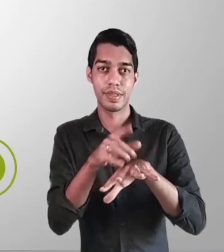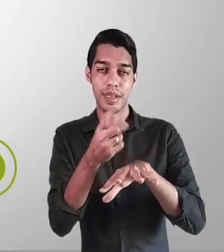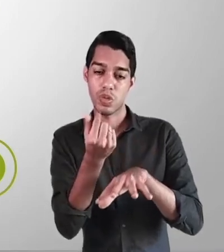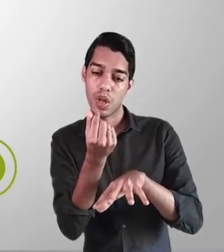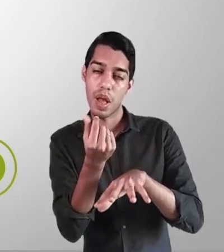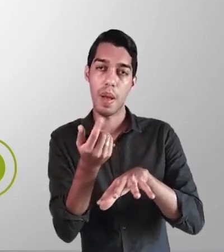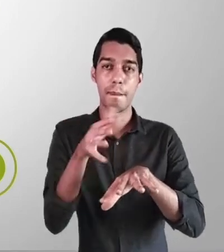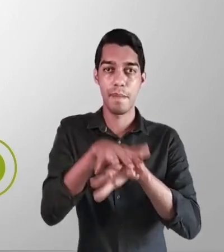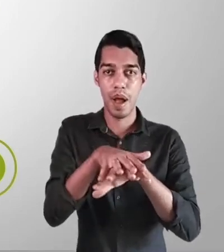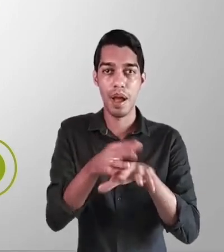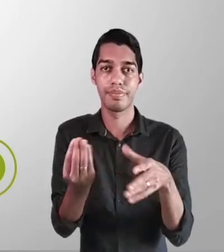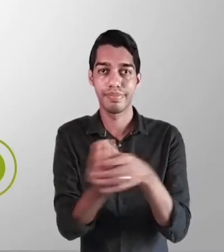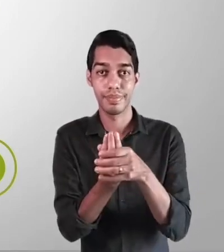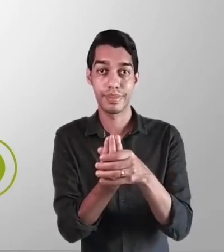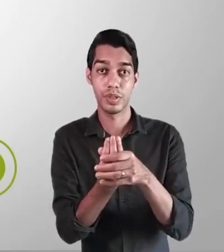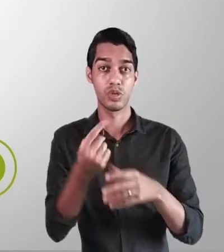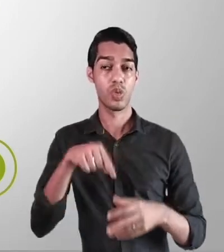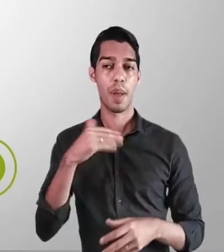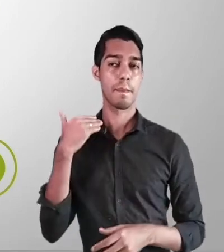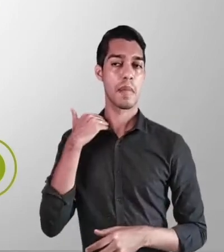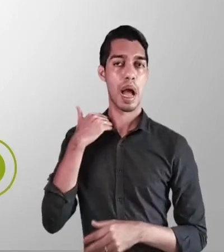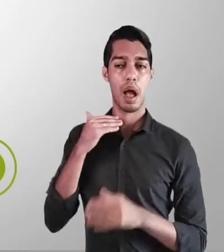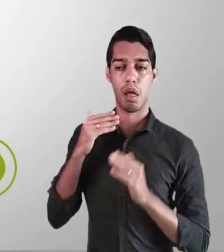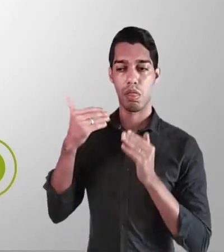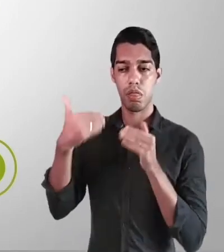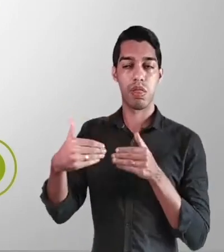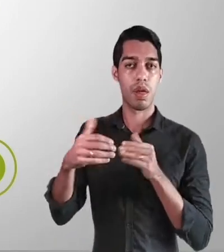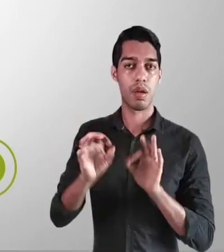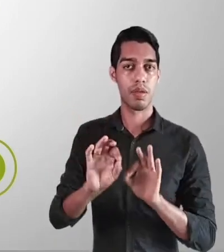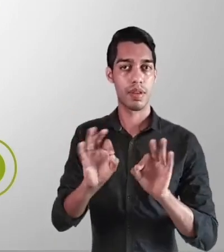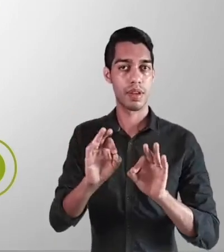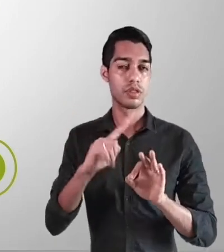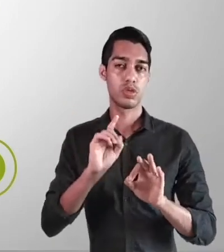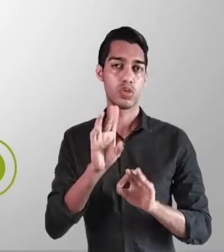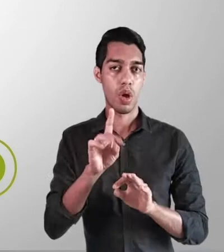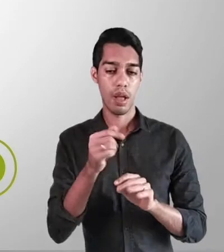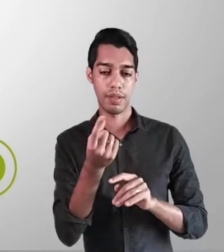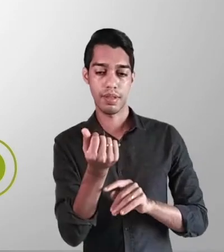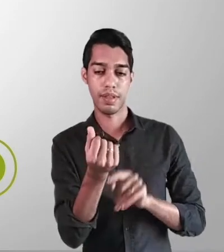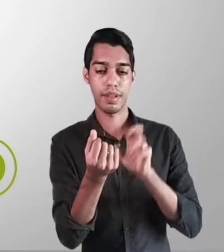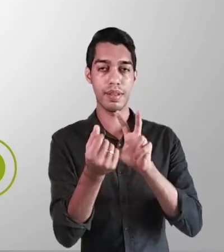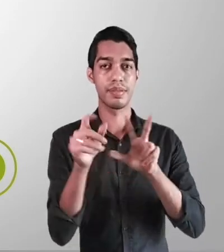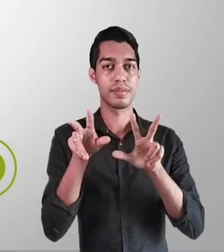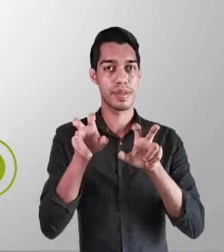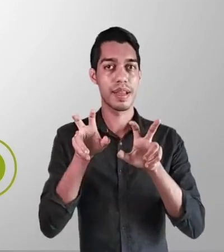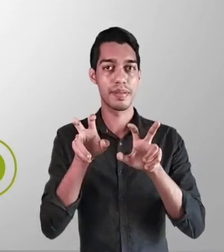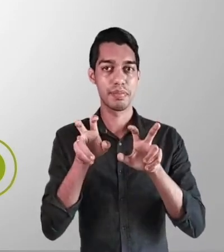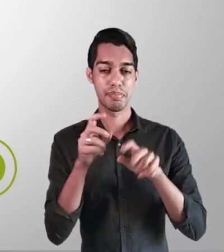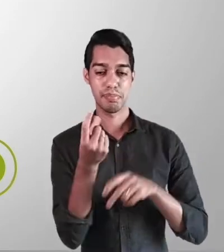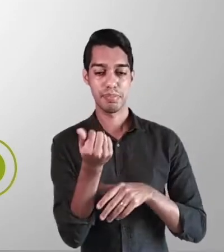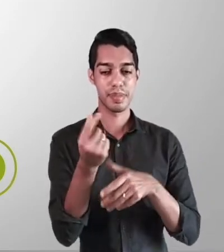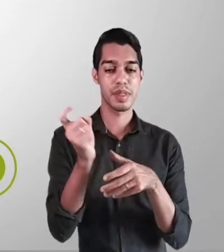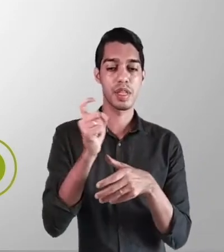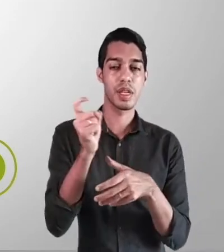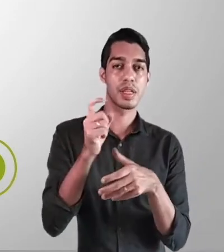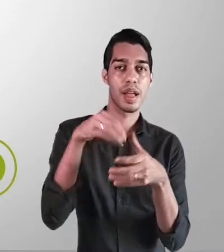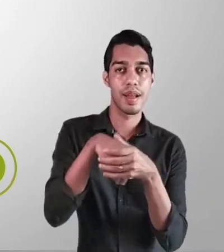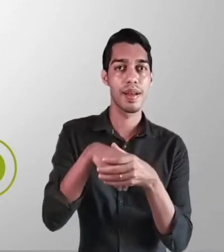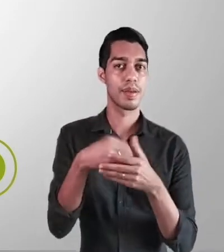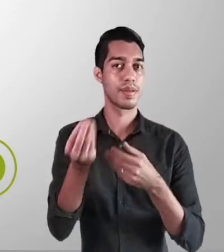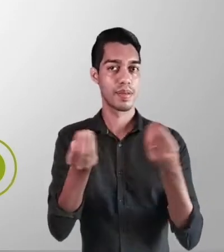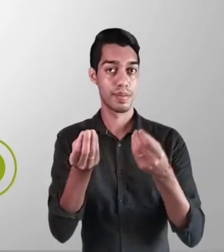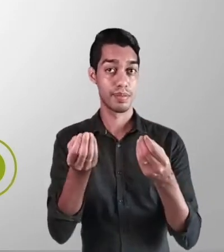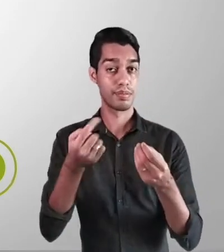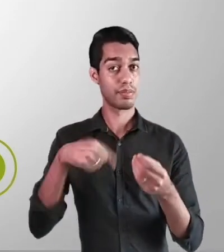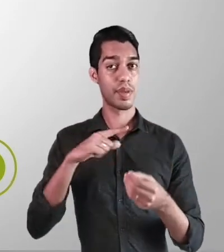por meio apenas de um banco tradicional. Hoje nós temos um processo, um novo processo regulatório que permite efetivamente que a gente tenha